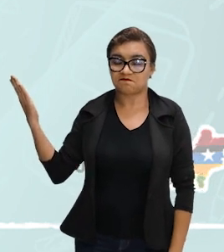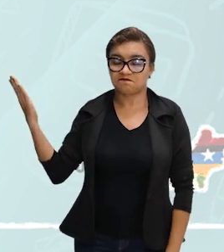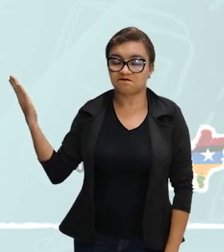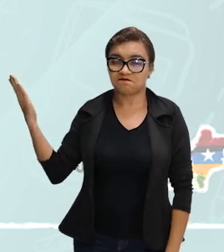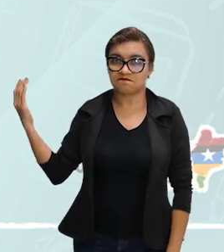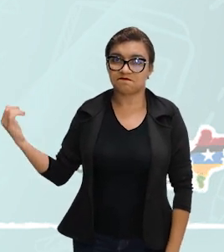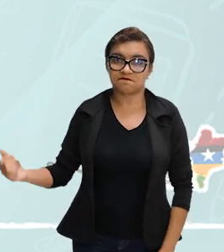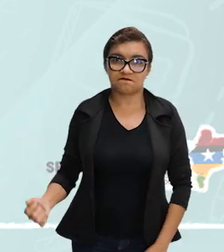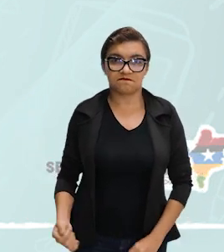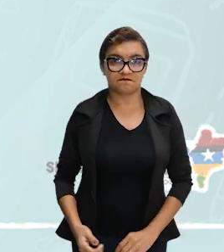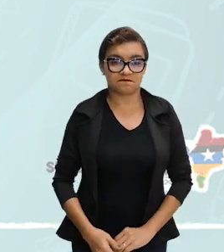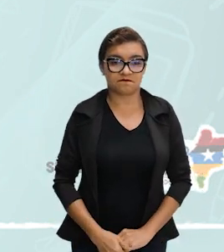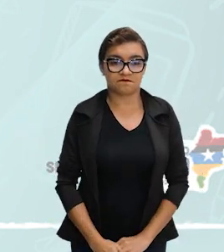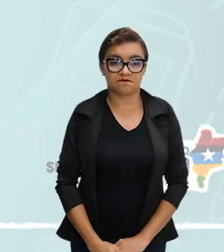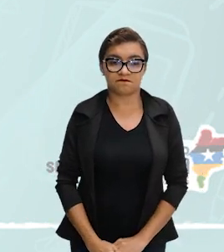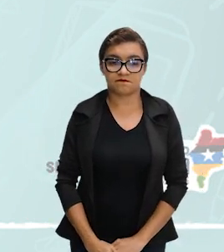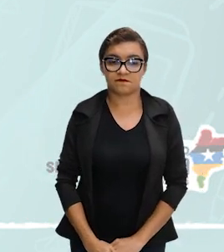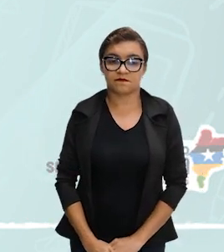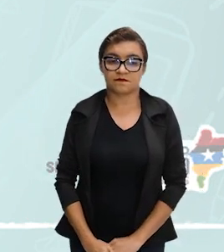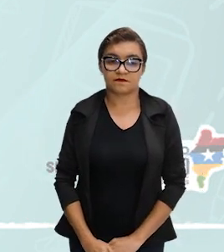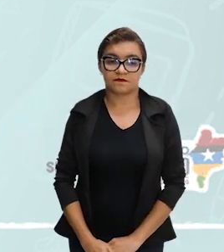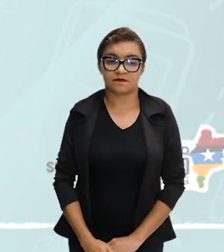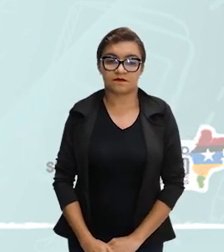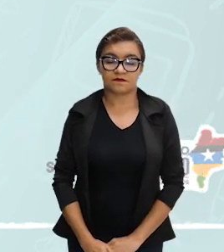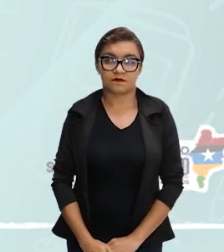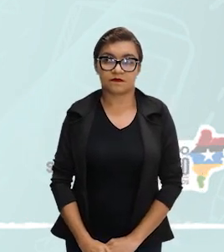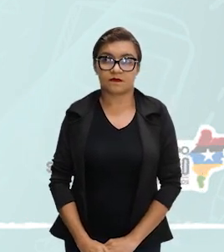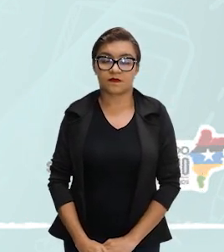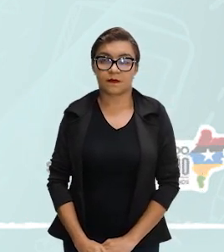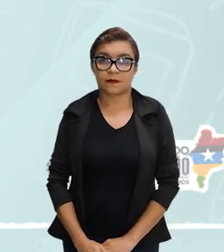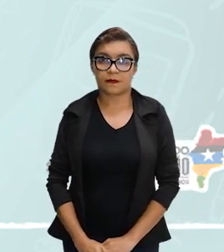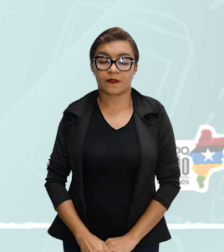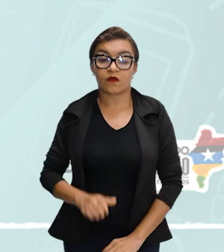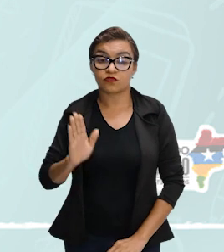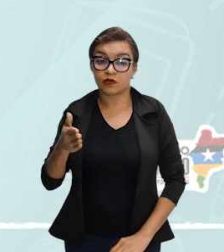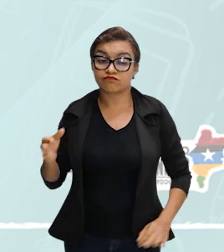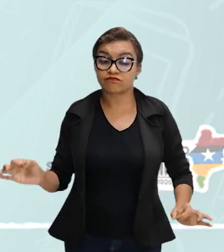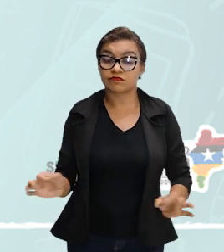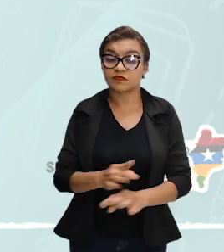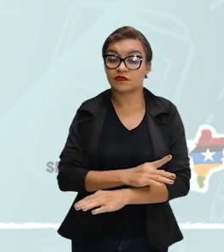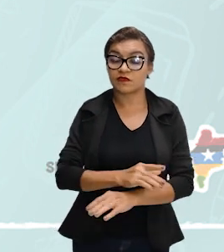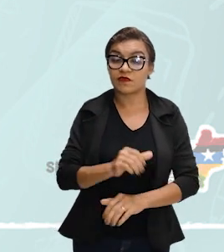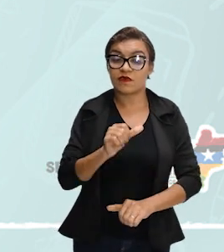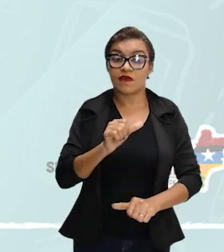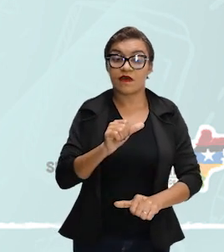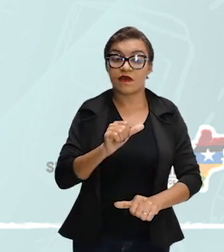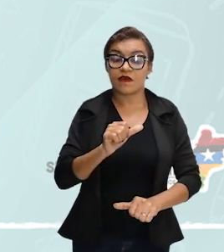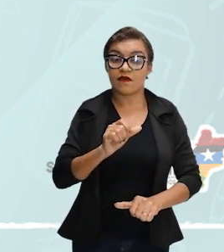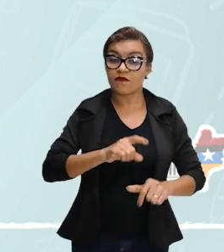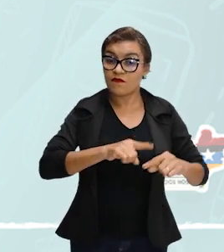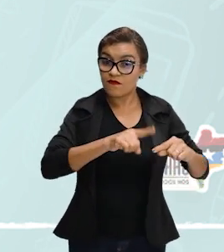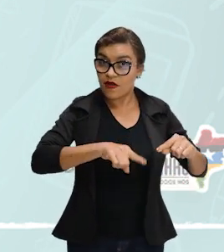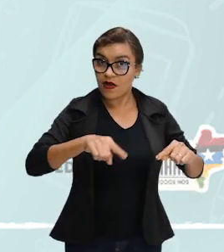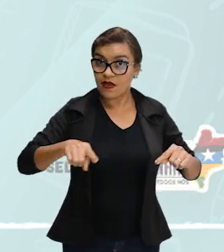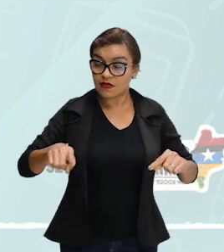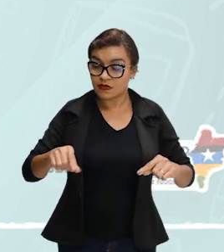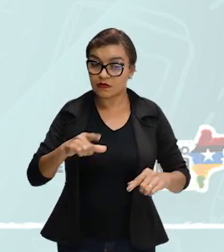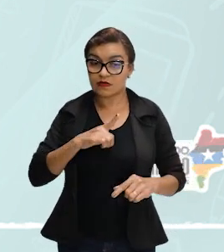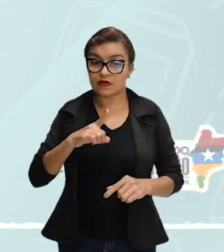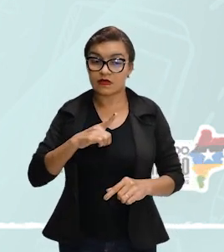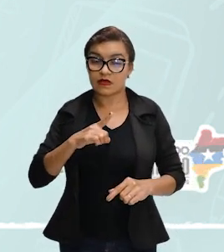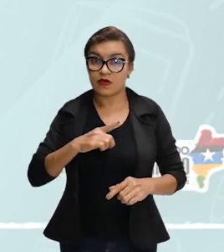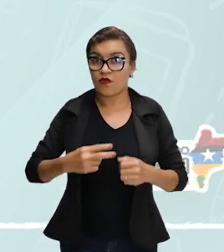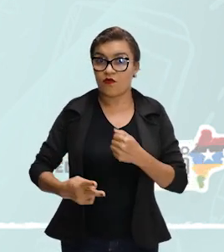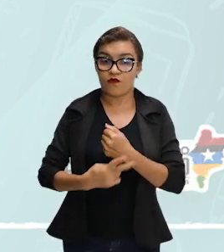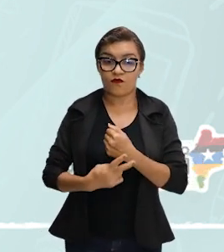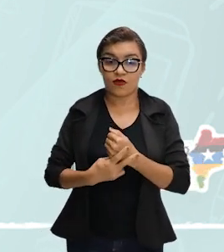comprado las entradas. Então, particípio variável do verbo trazer e do verbo el verbo